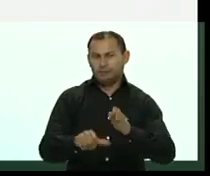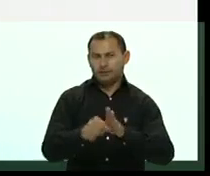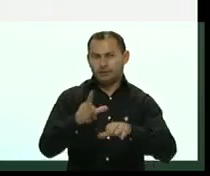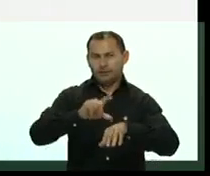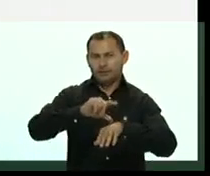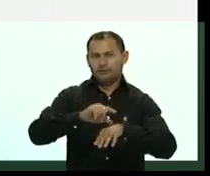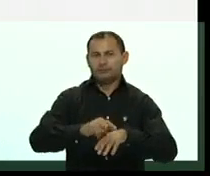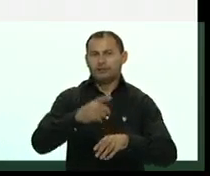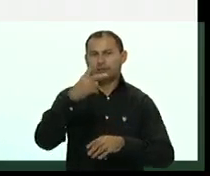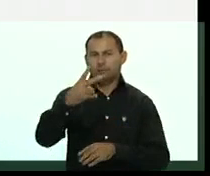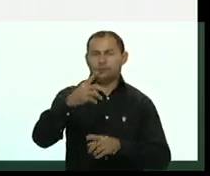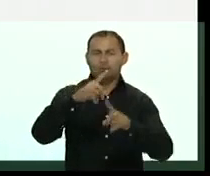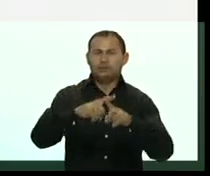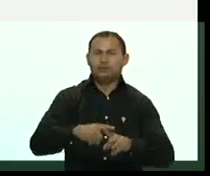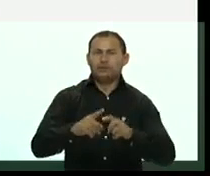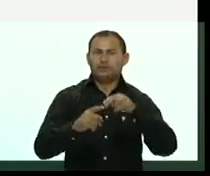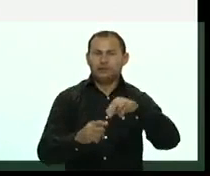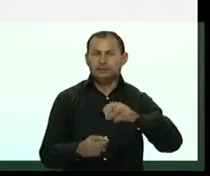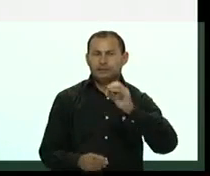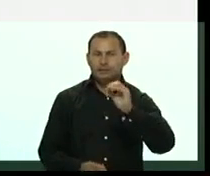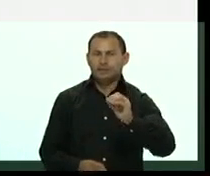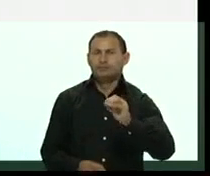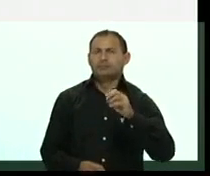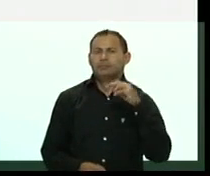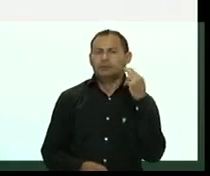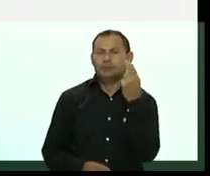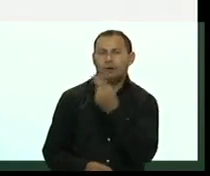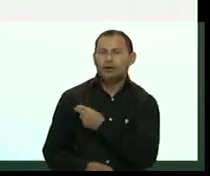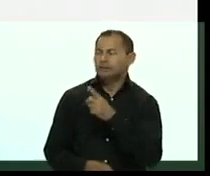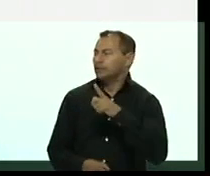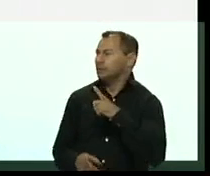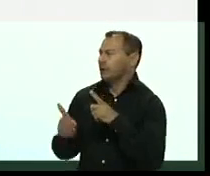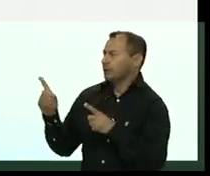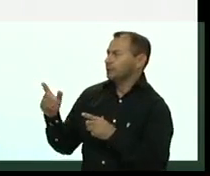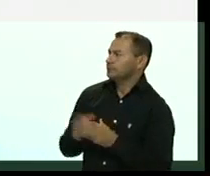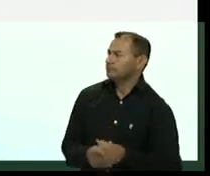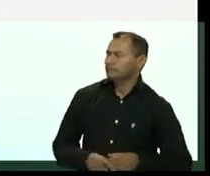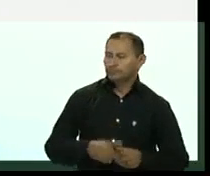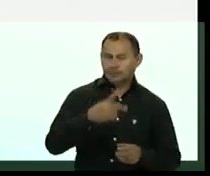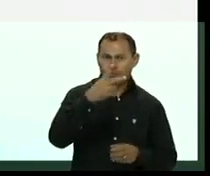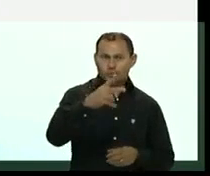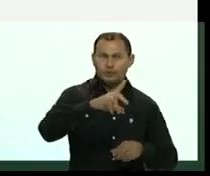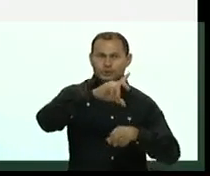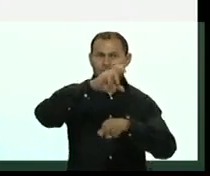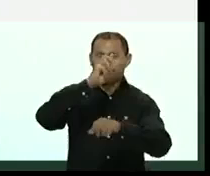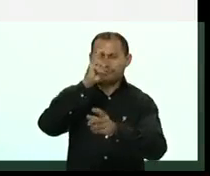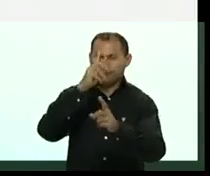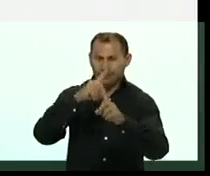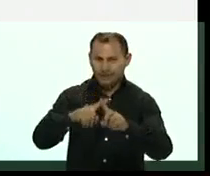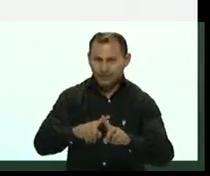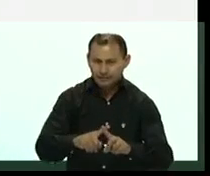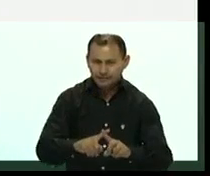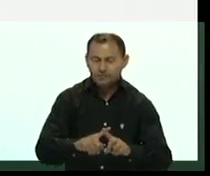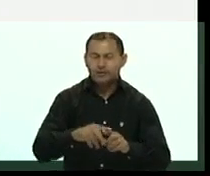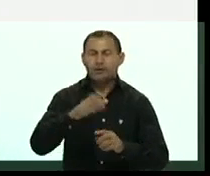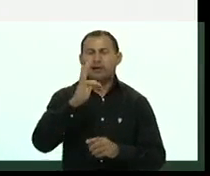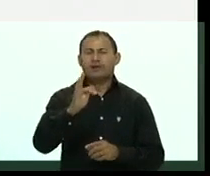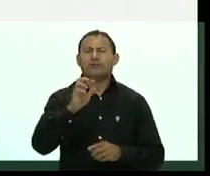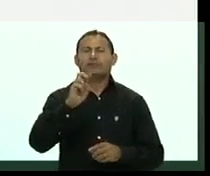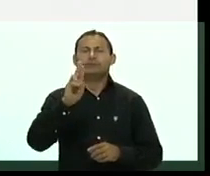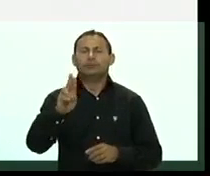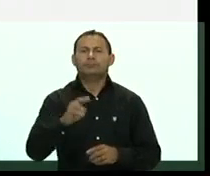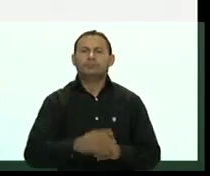que é 2 vezes N0. Então, o que a gente tem aqui? Então, eu tenho 2 vezes. Quem é o meu F de